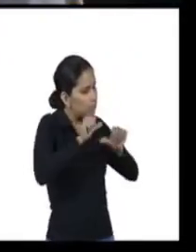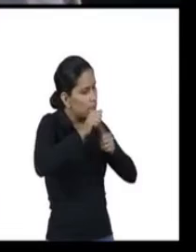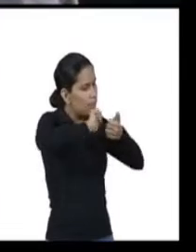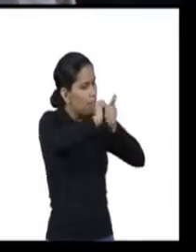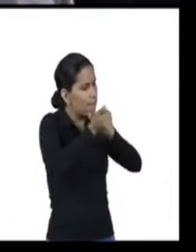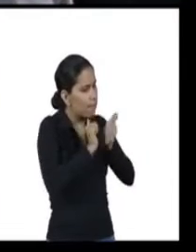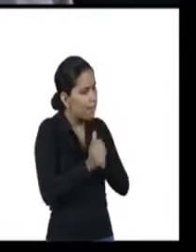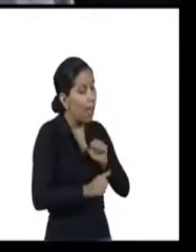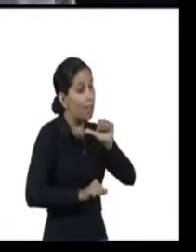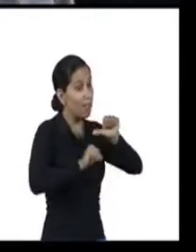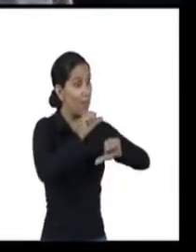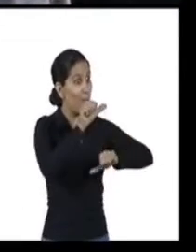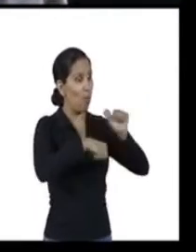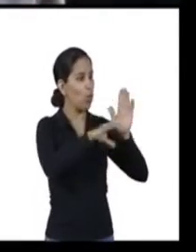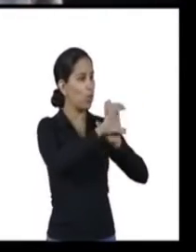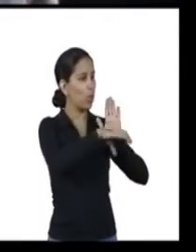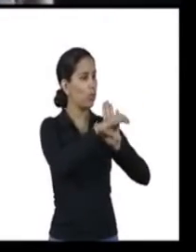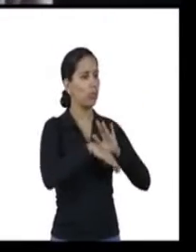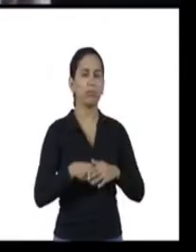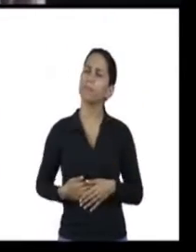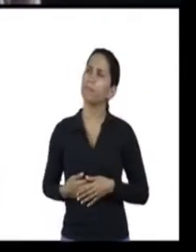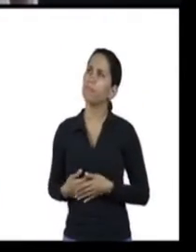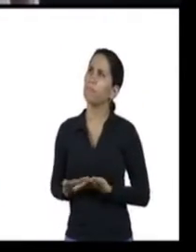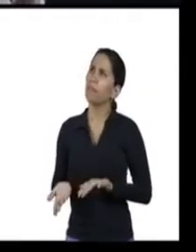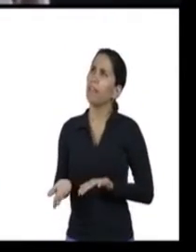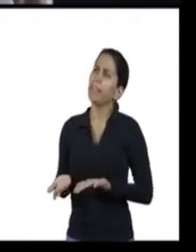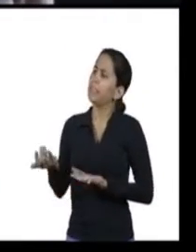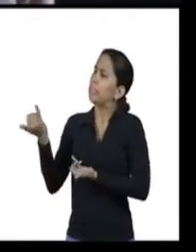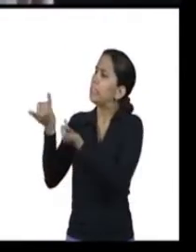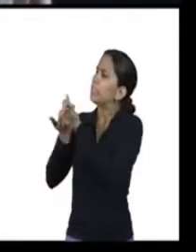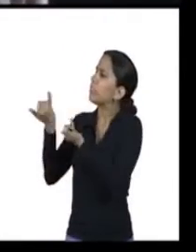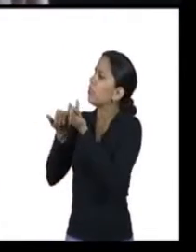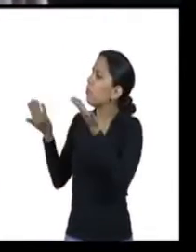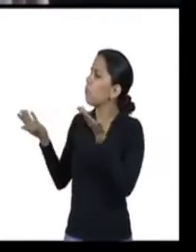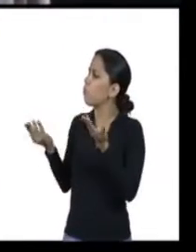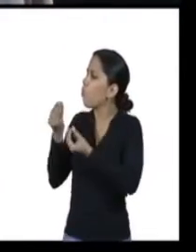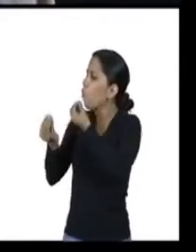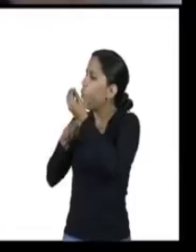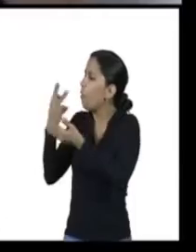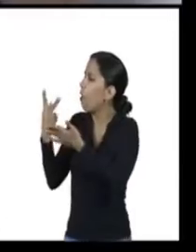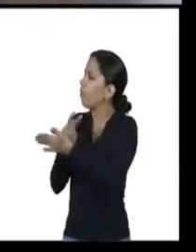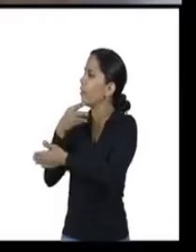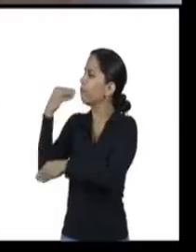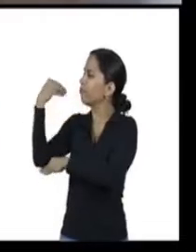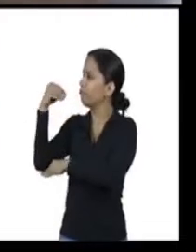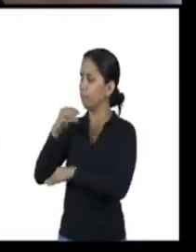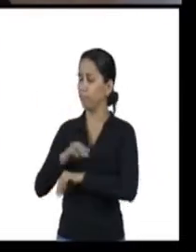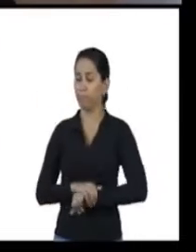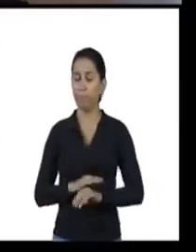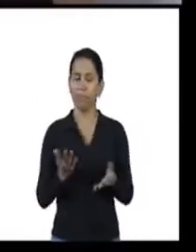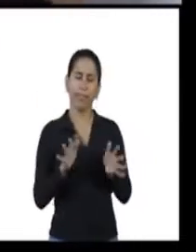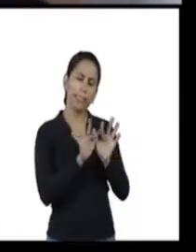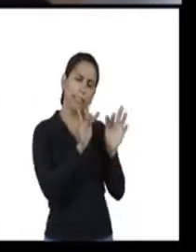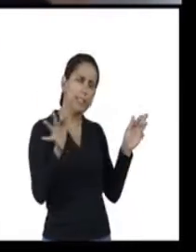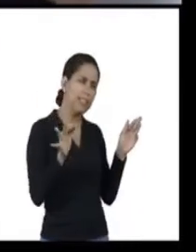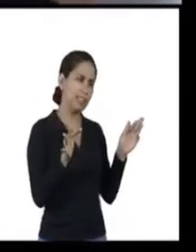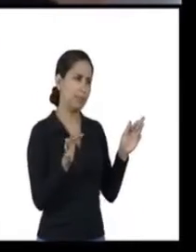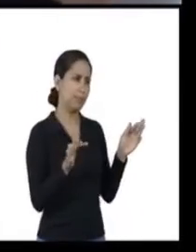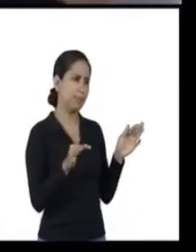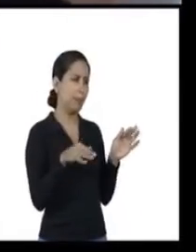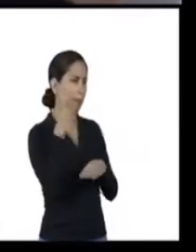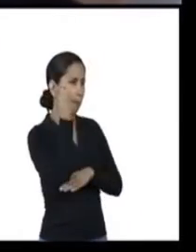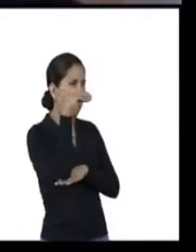mudando esse conceito. E você pode me dar um exemplo de como pode ser aplicada essa micropausa no trabalho? Essas micropausas são simples, não é